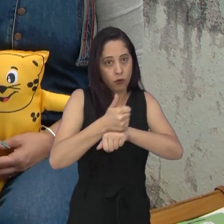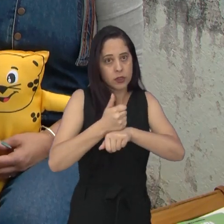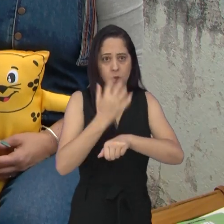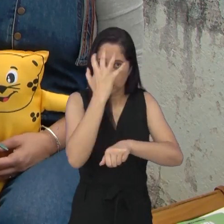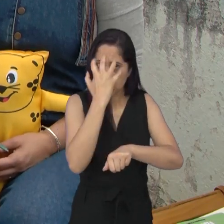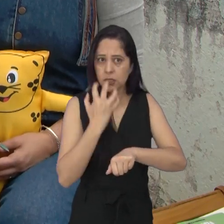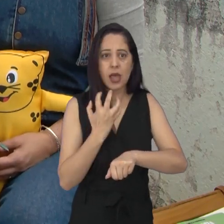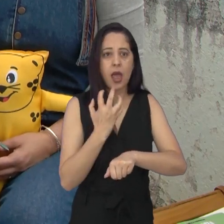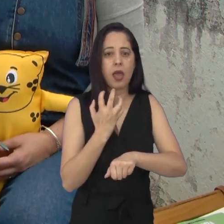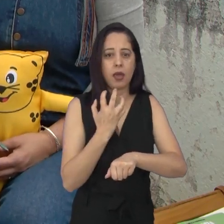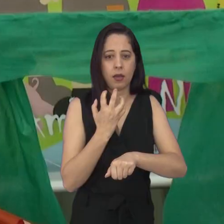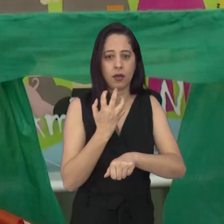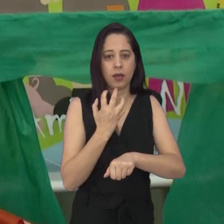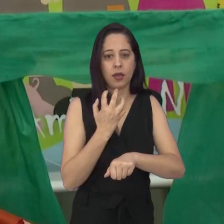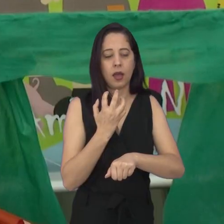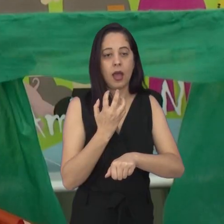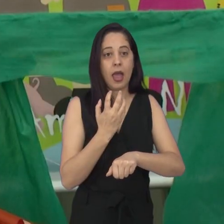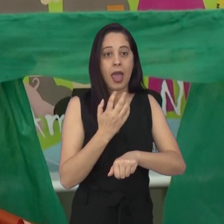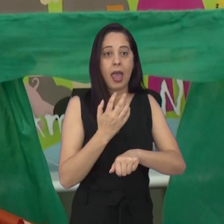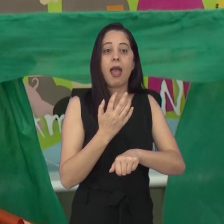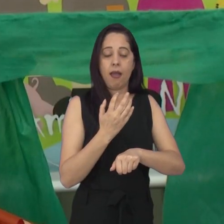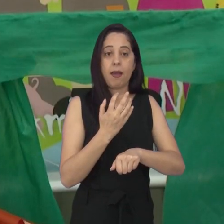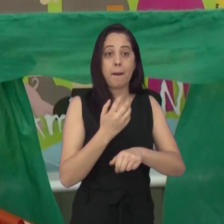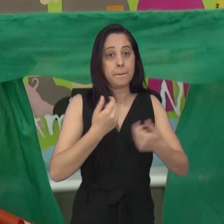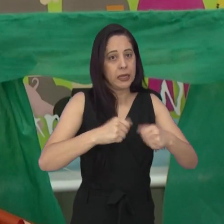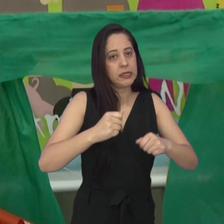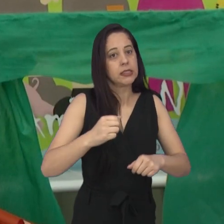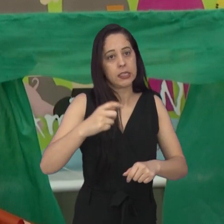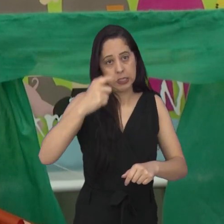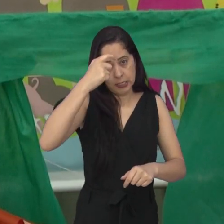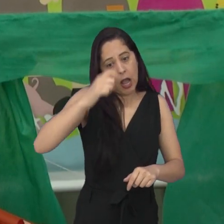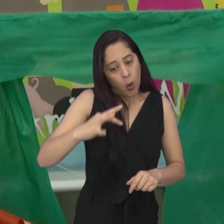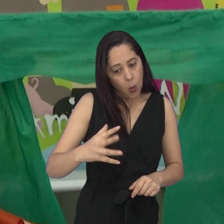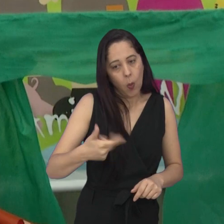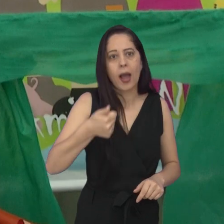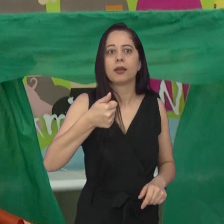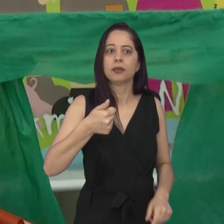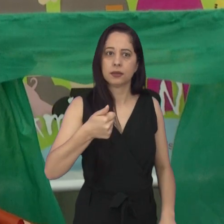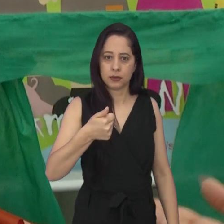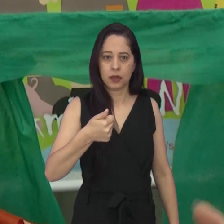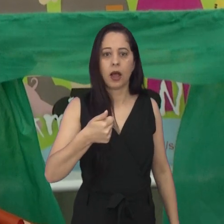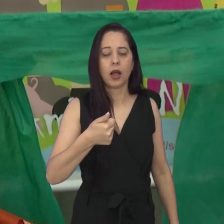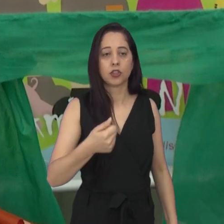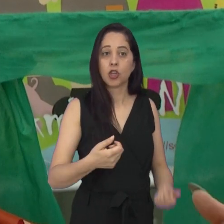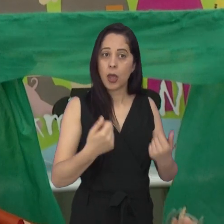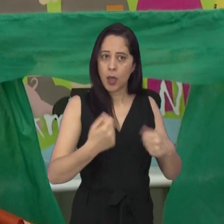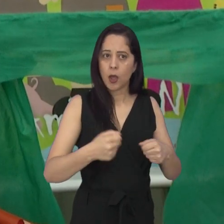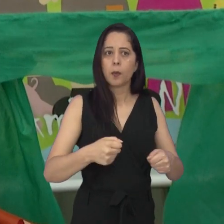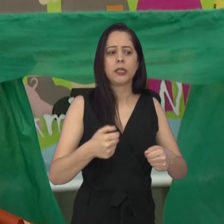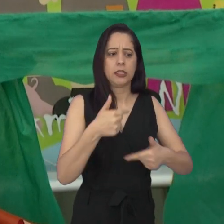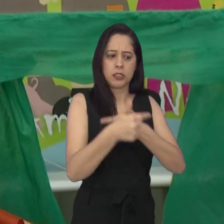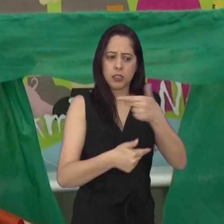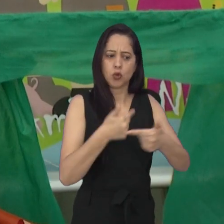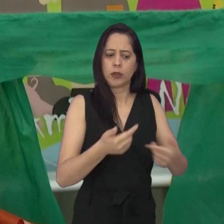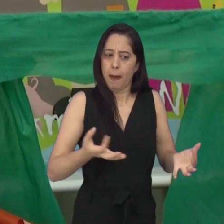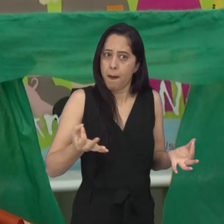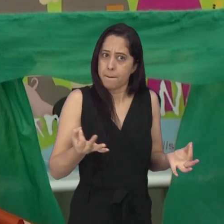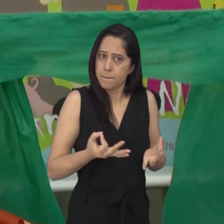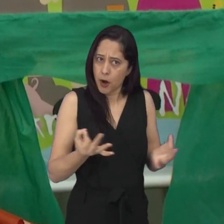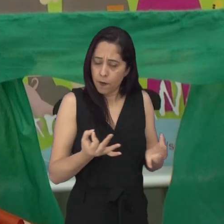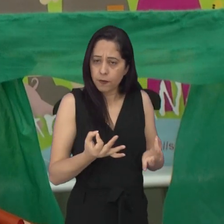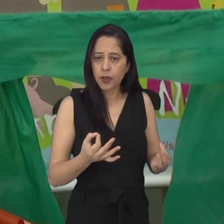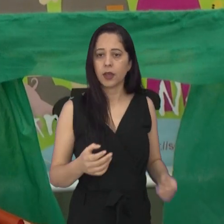mais que seja uma área da educação, precisa de qualidade, precisa de ter um movimento que